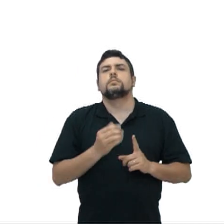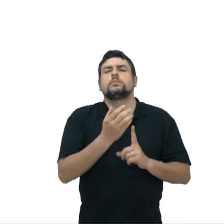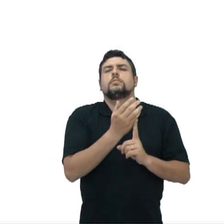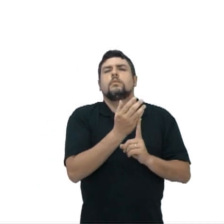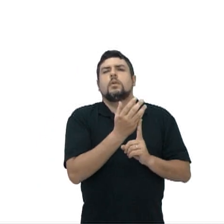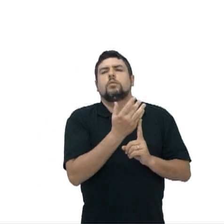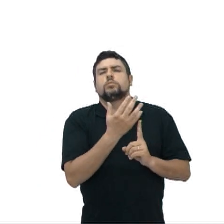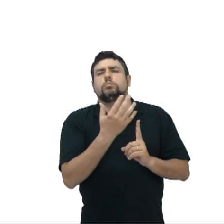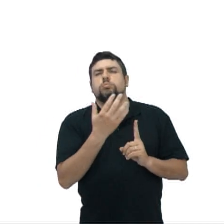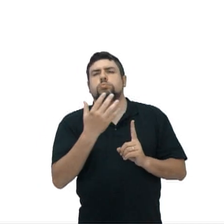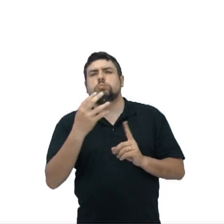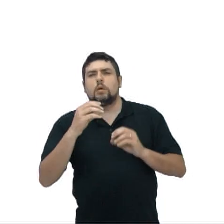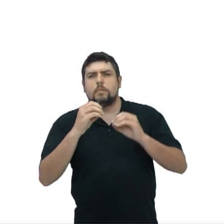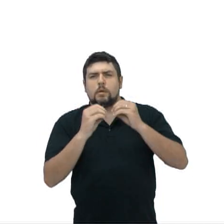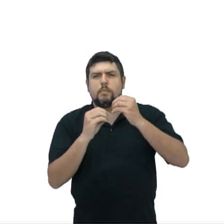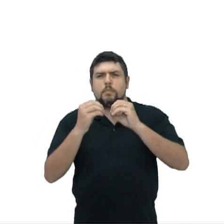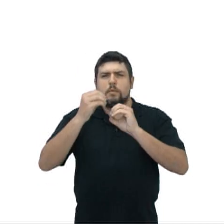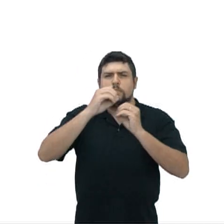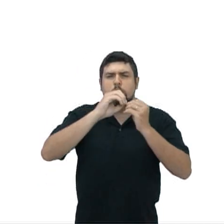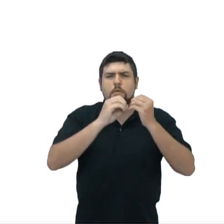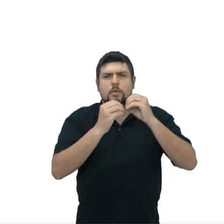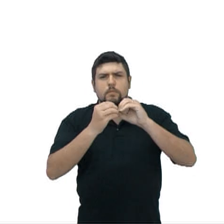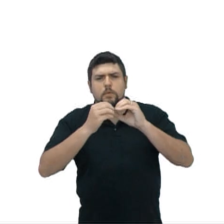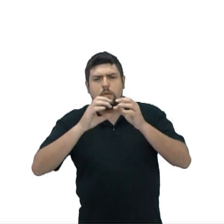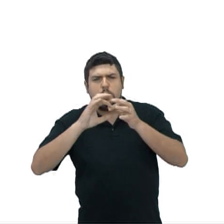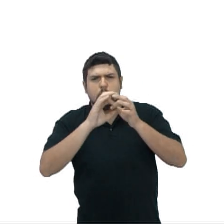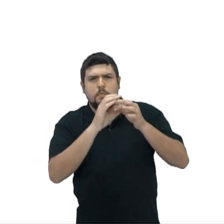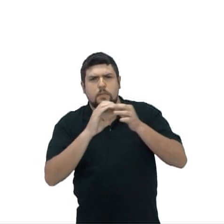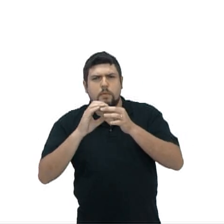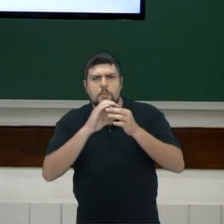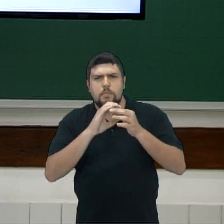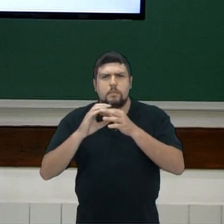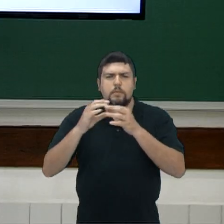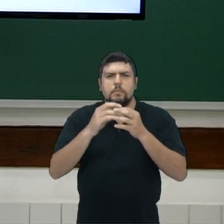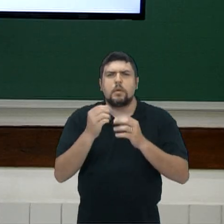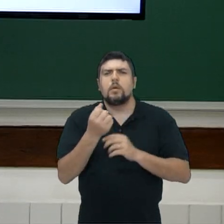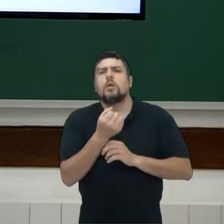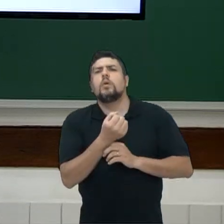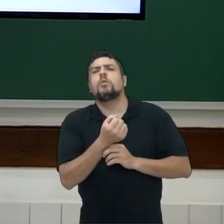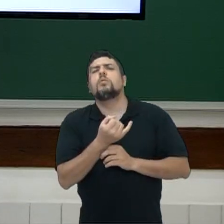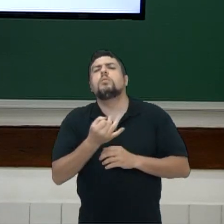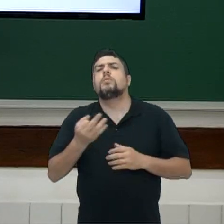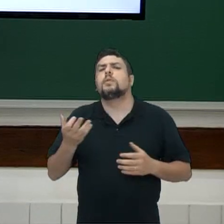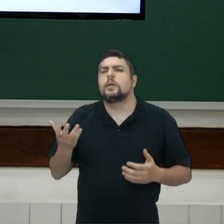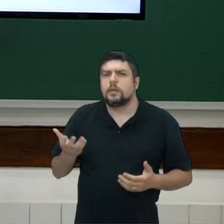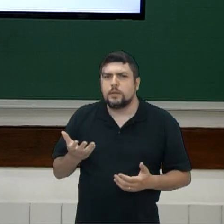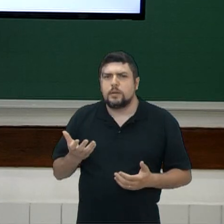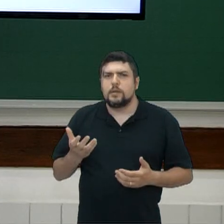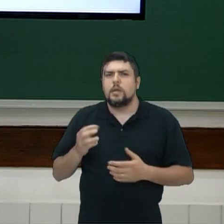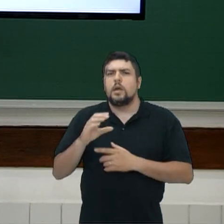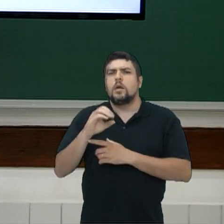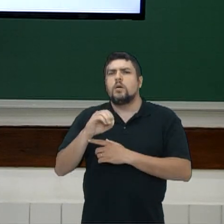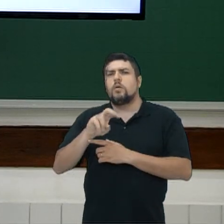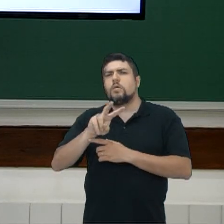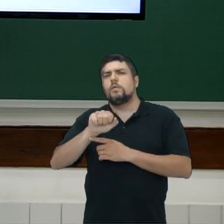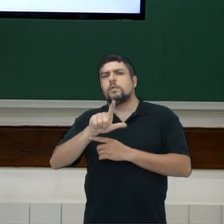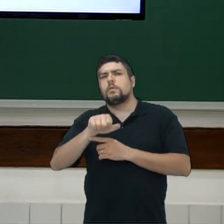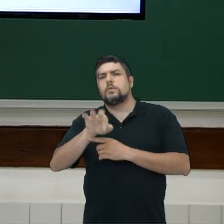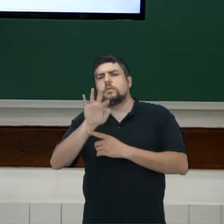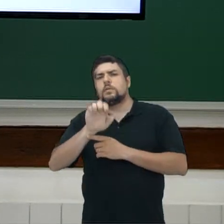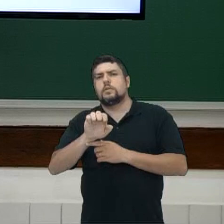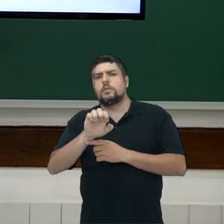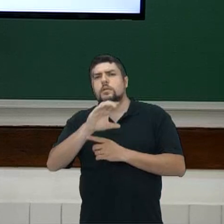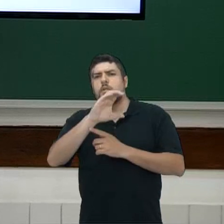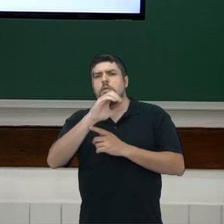sua molécula um número de ligações covalentes igual a quantas ligações covalentes o CO2 faz,